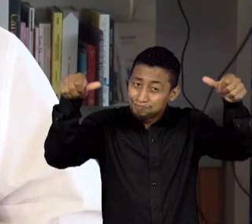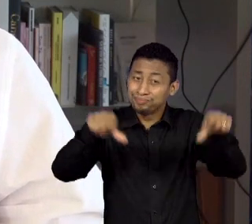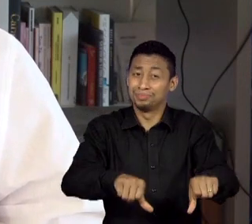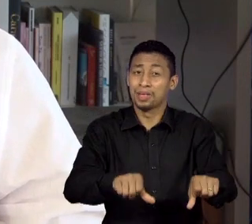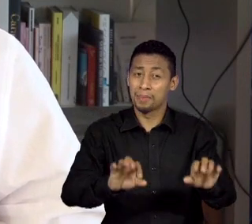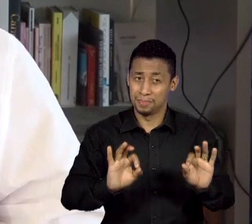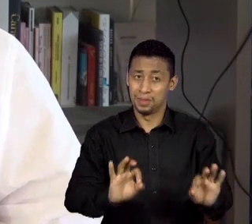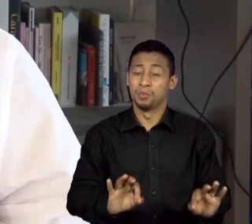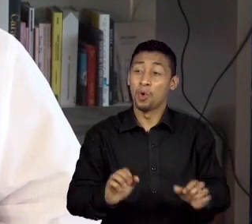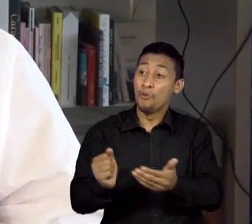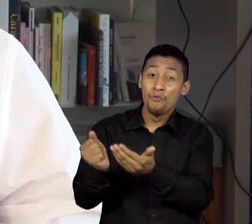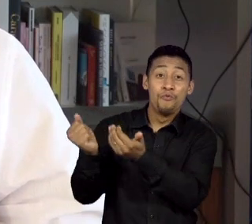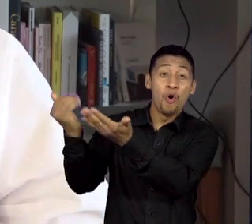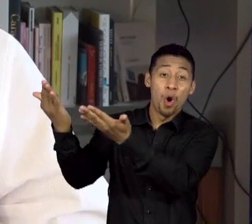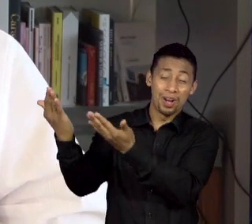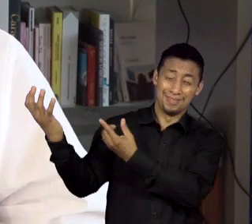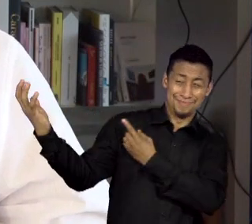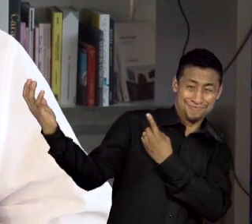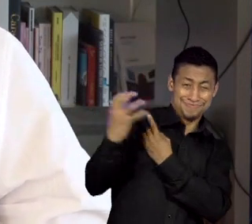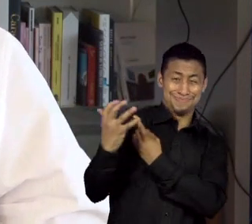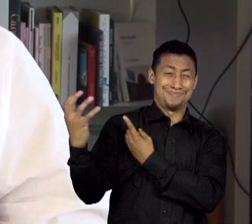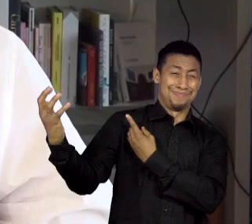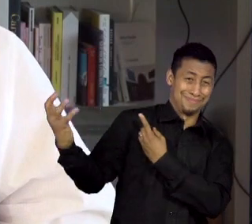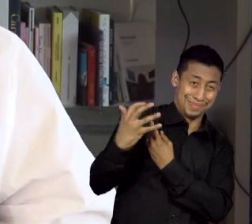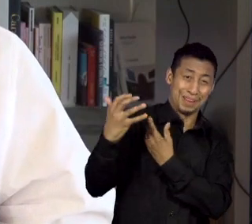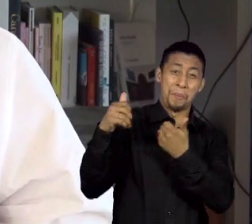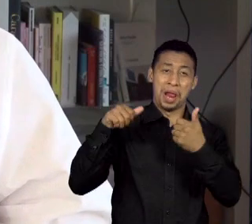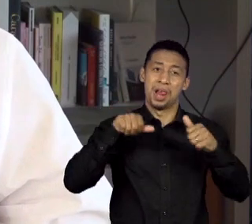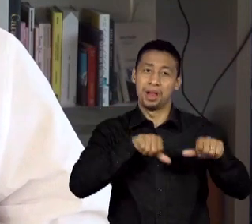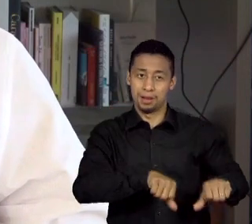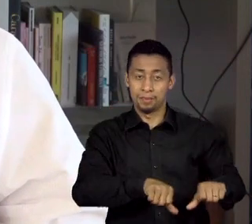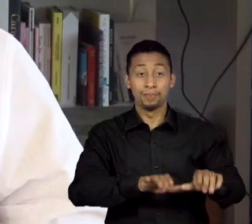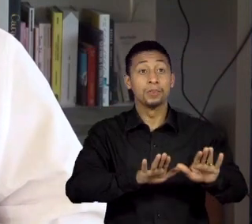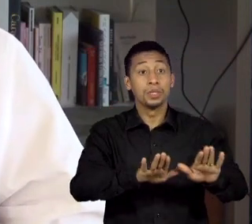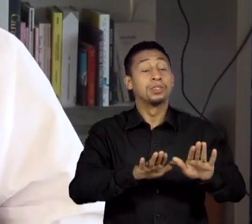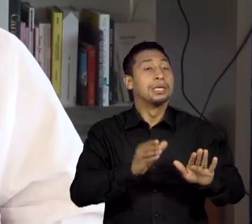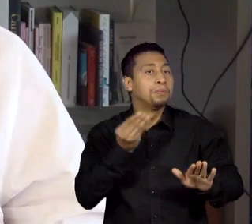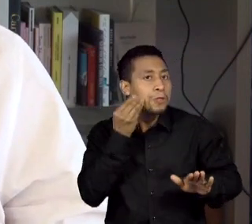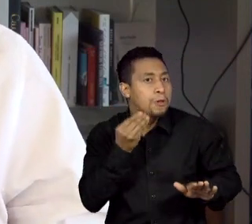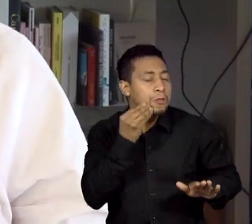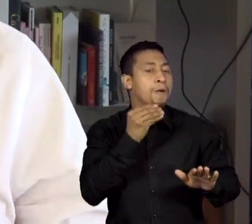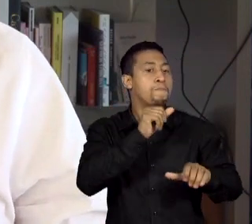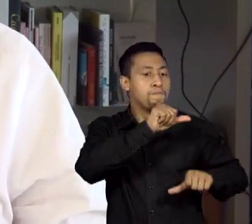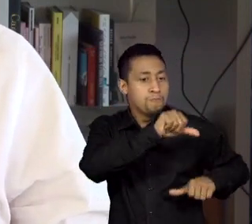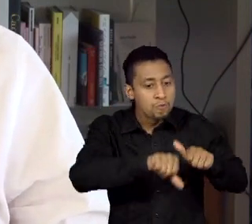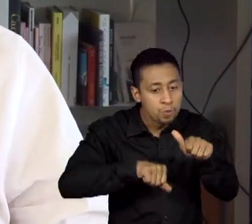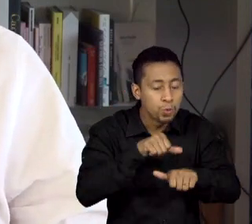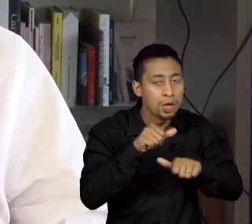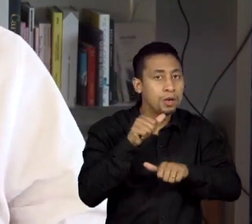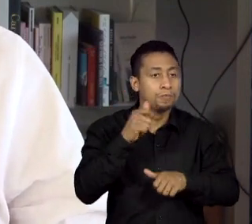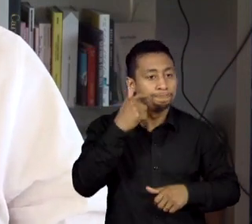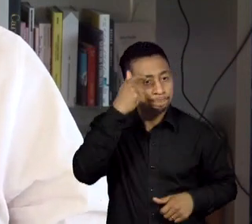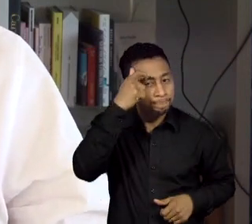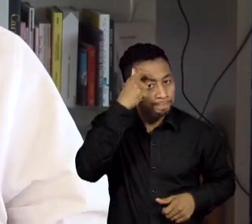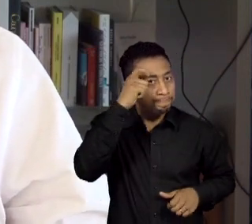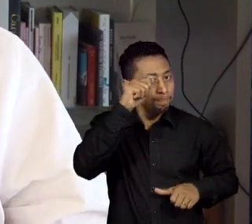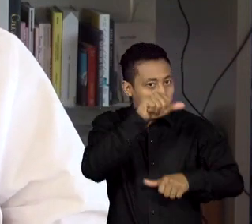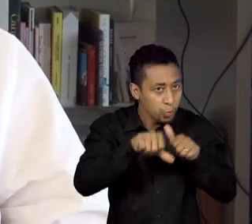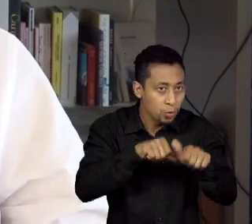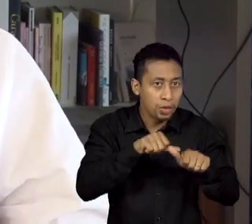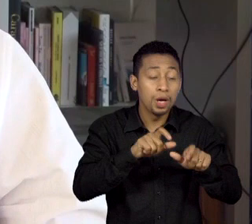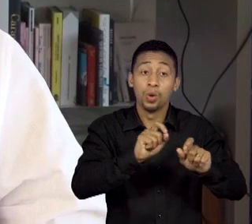o que muda, que parece que pode mudar o nosso pensamento, é o advento da